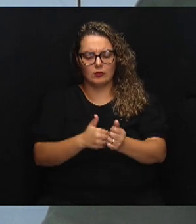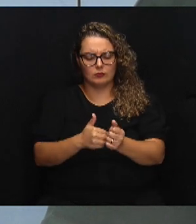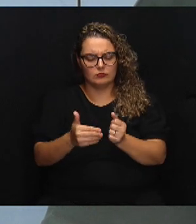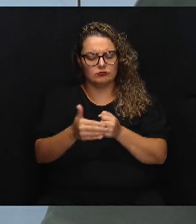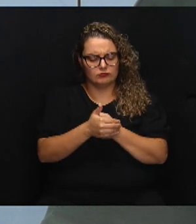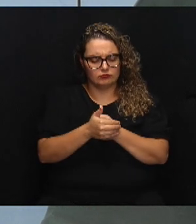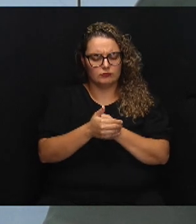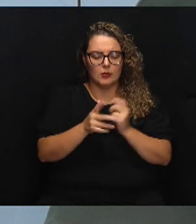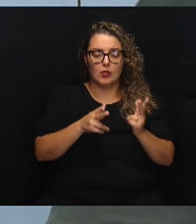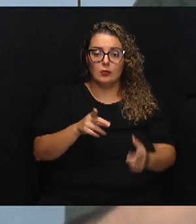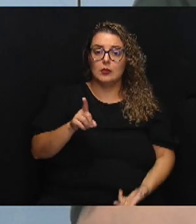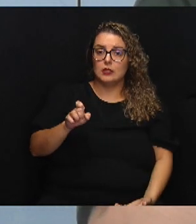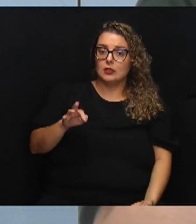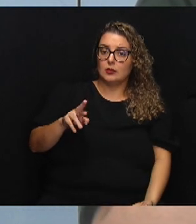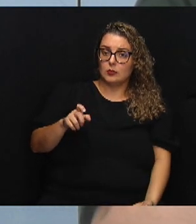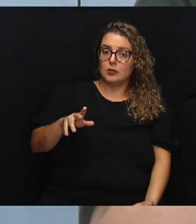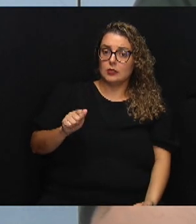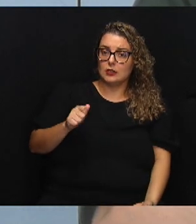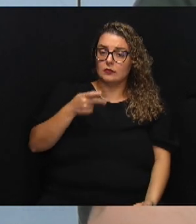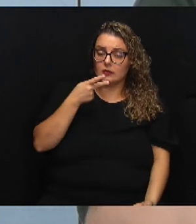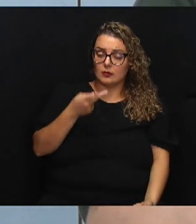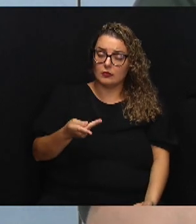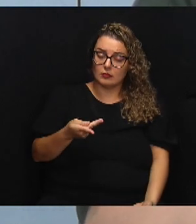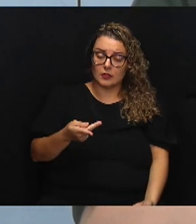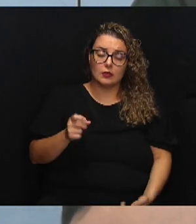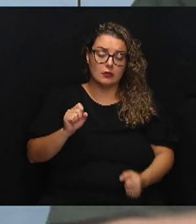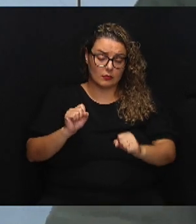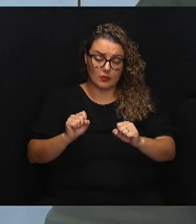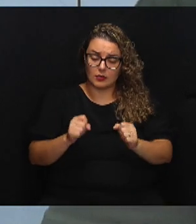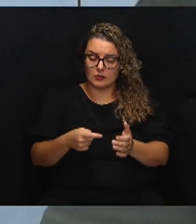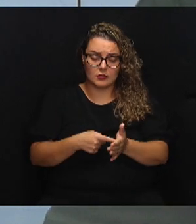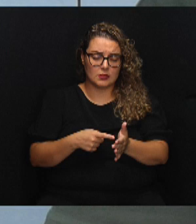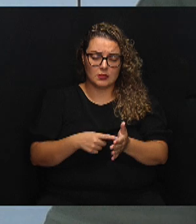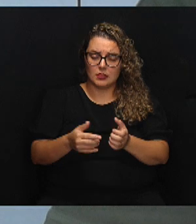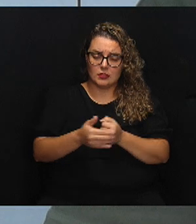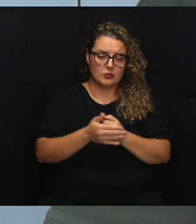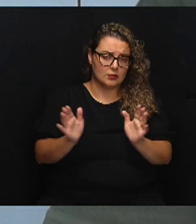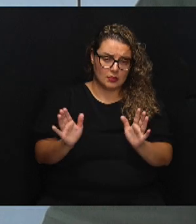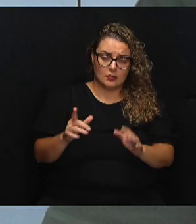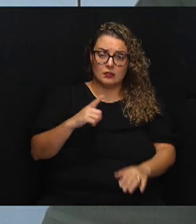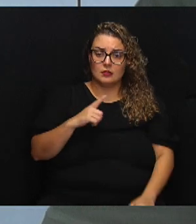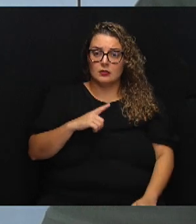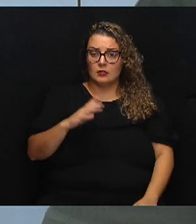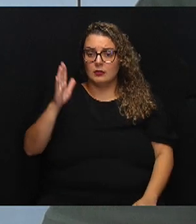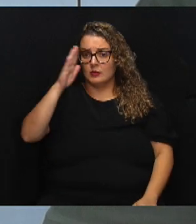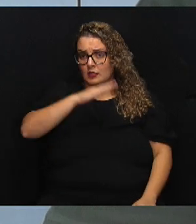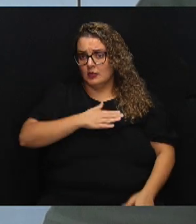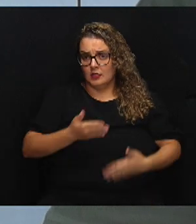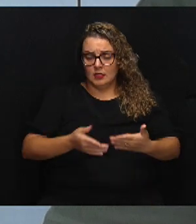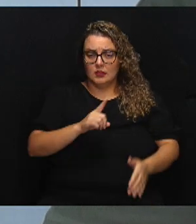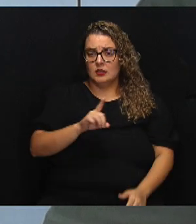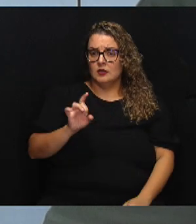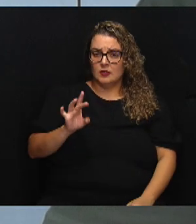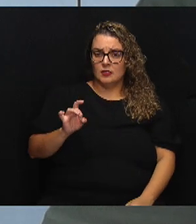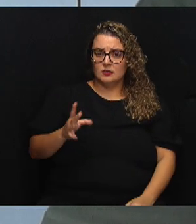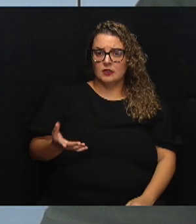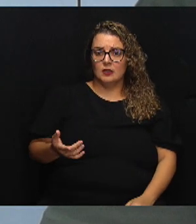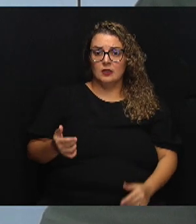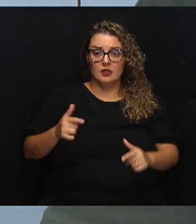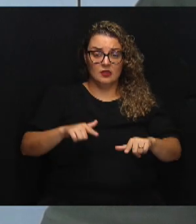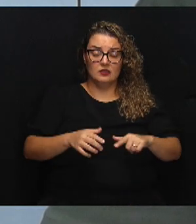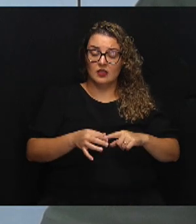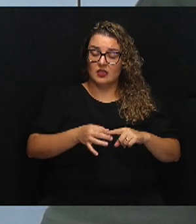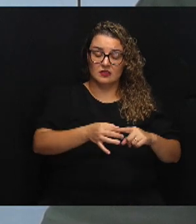Débora falou, e acabar fazendo a denúncia, né? Embora hoje a gente tenha maus tratos, não só na questão nos lugares de